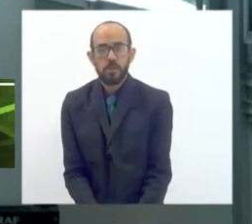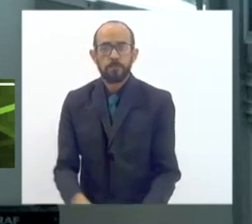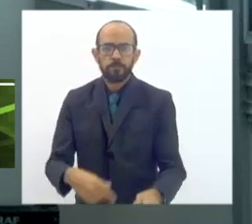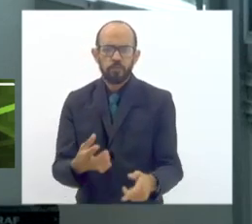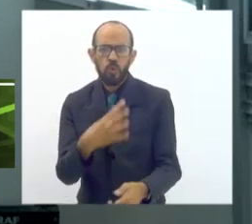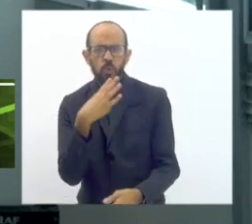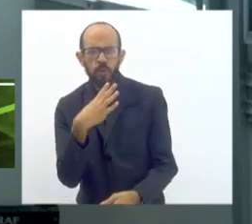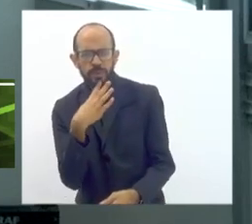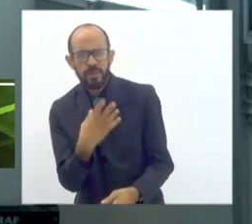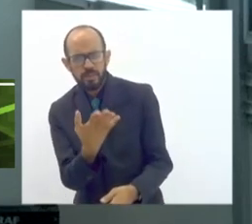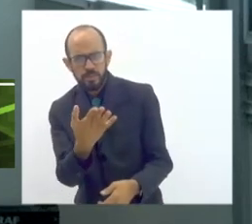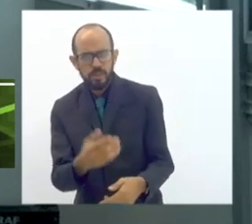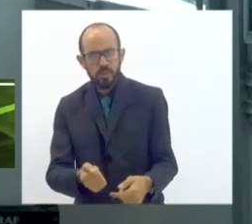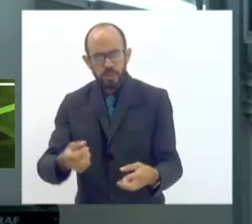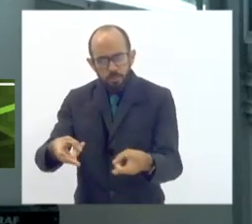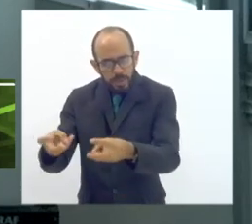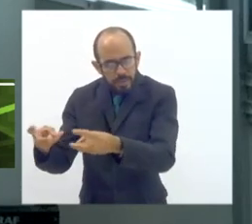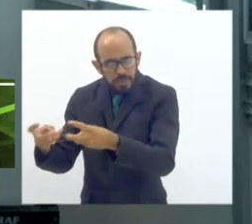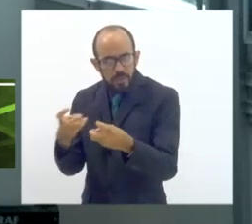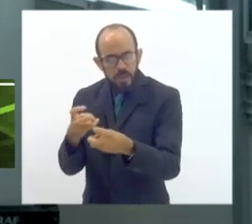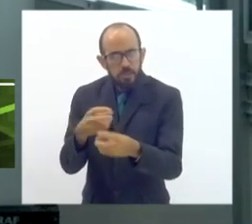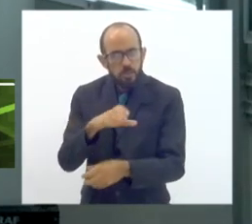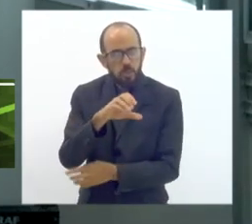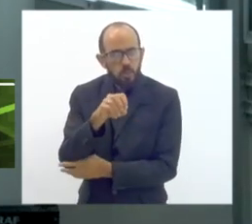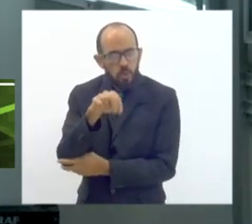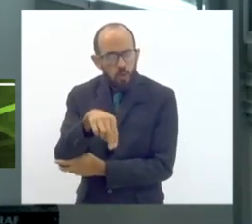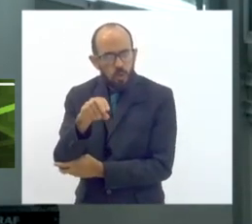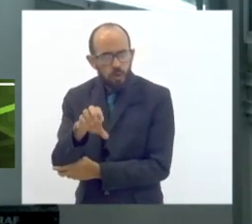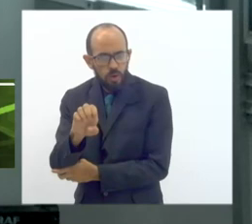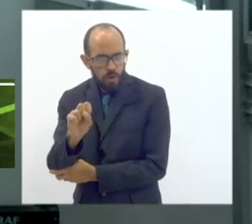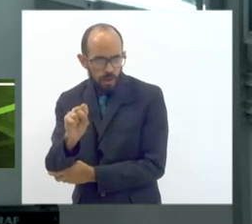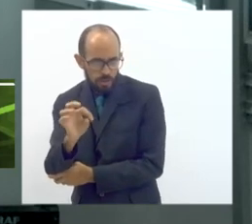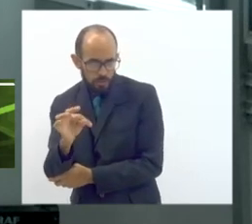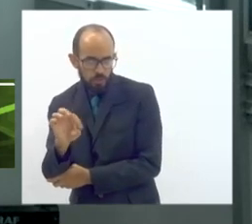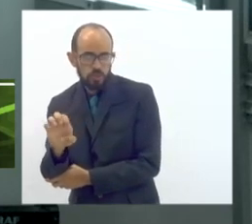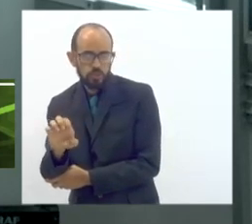Conheça e fique por dentro dos programas do Conleste.